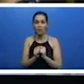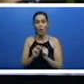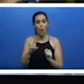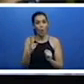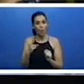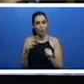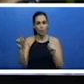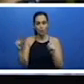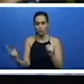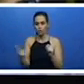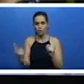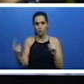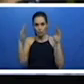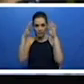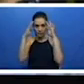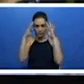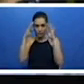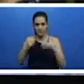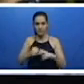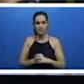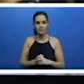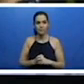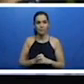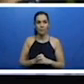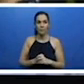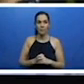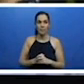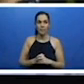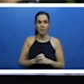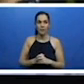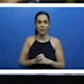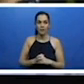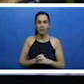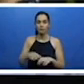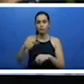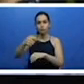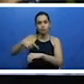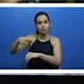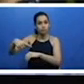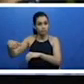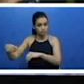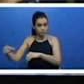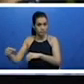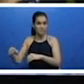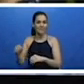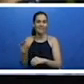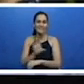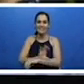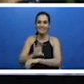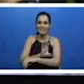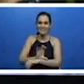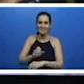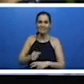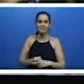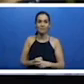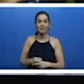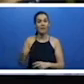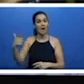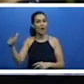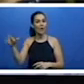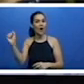cabeças, uma branca albina, uma com listras cinzas e brancas, esbranquiçadas, e uma